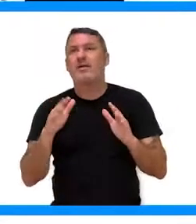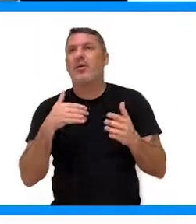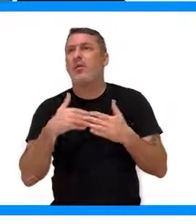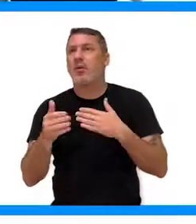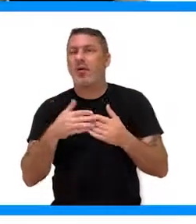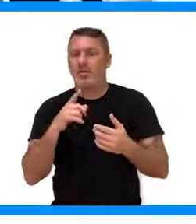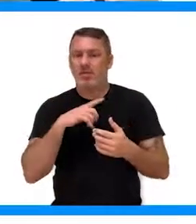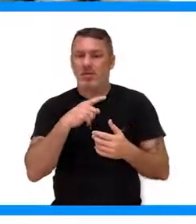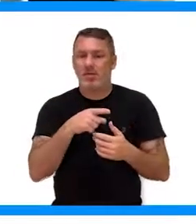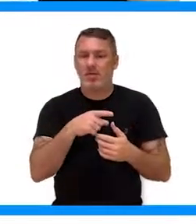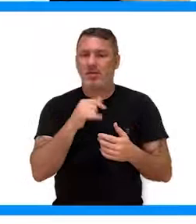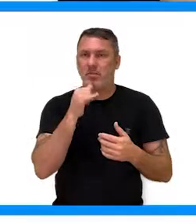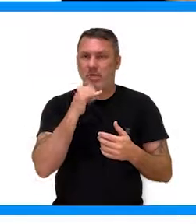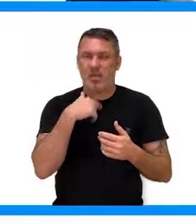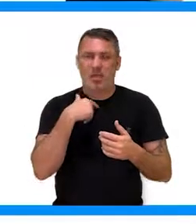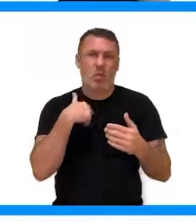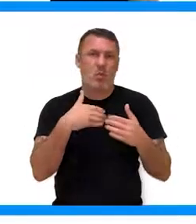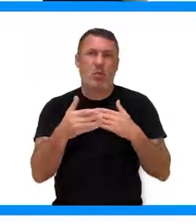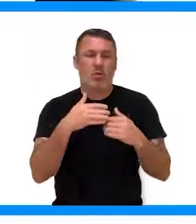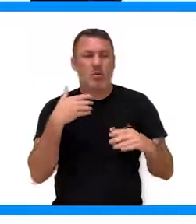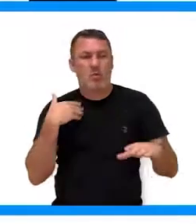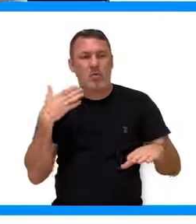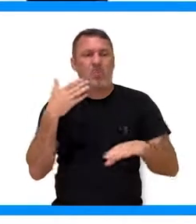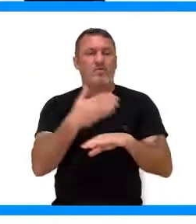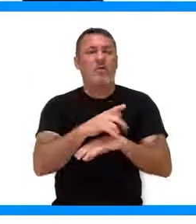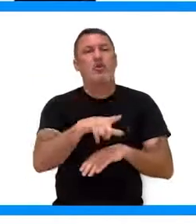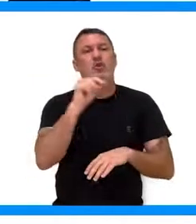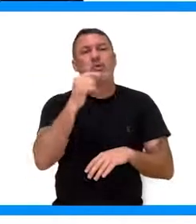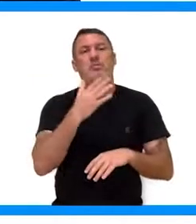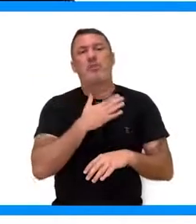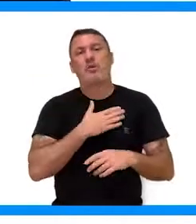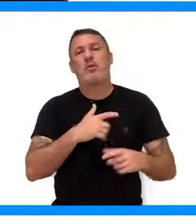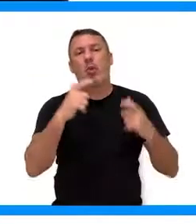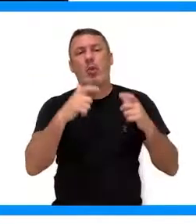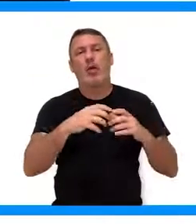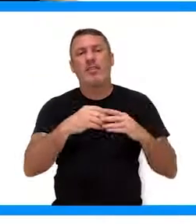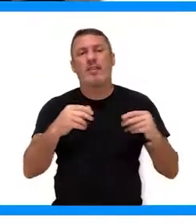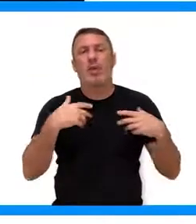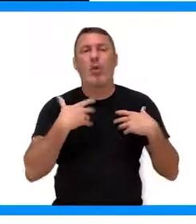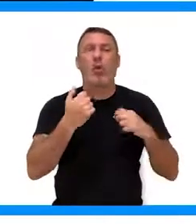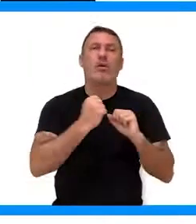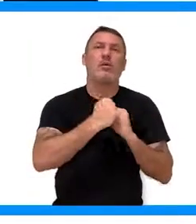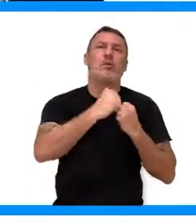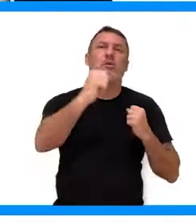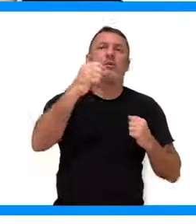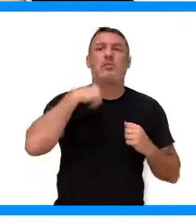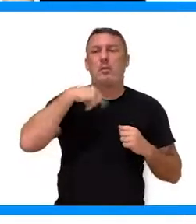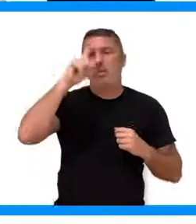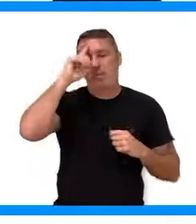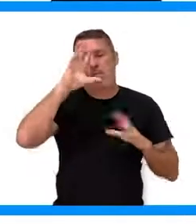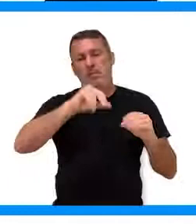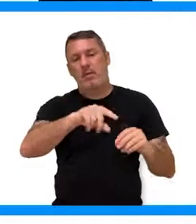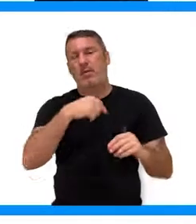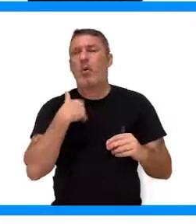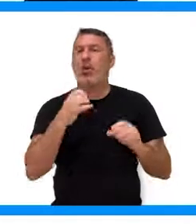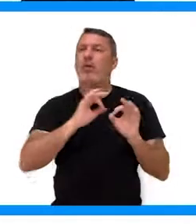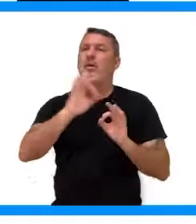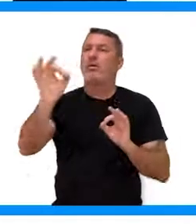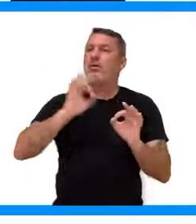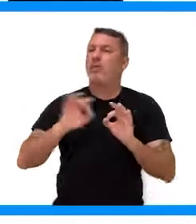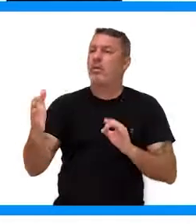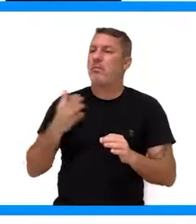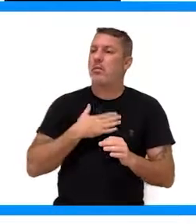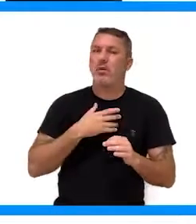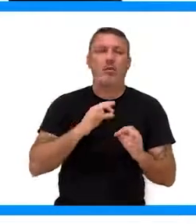e organizadas. Professor, é qualquer um que faz isso? Eu posso ir lá e posso escolher aonde que vai ser a minha extensão aqui de terra? Vou pegar aqui, eu quero daqui até ali.